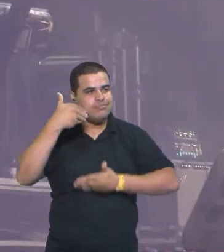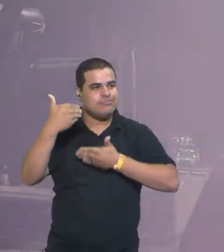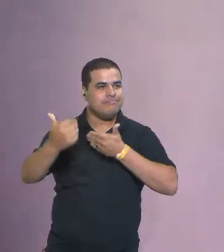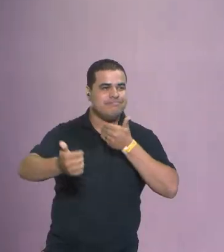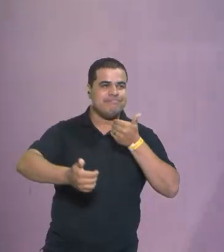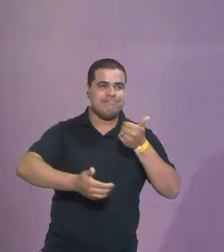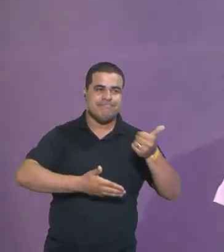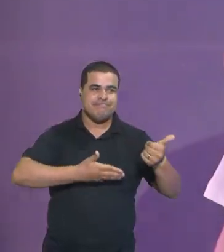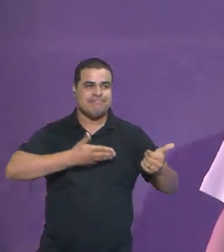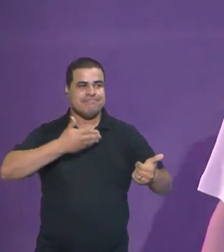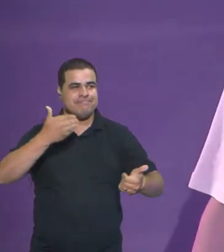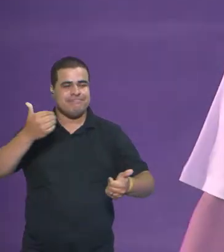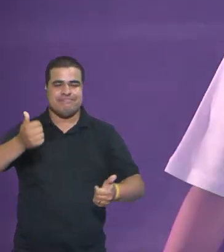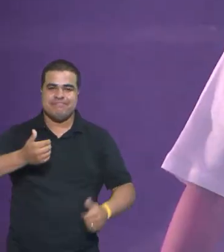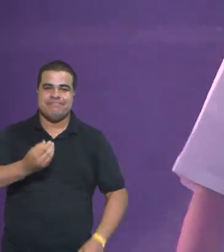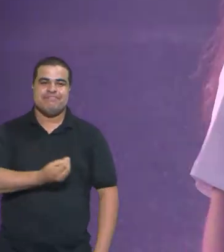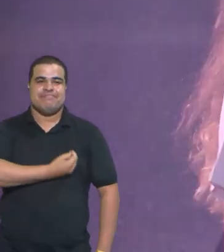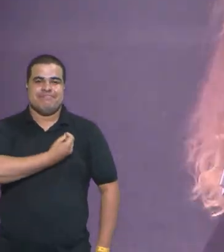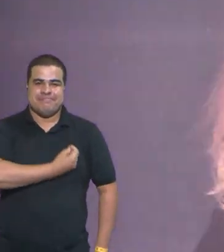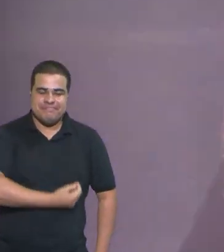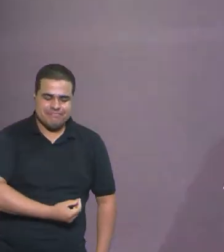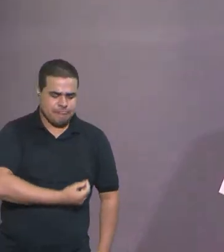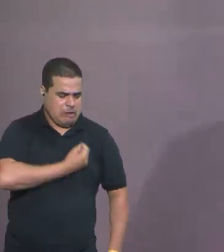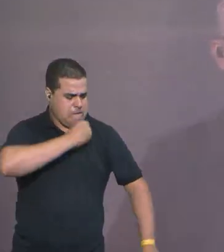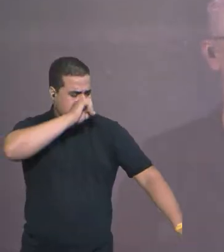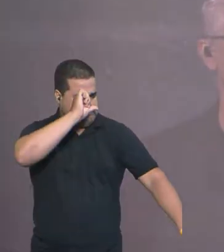transforma a minha vida